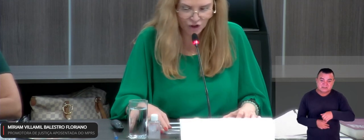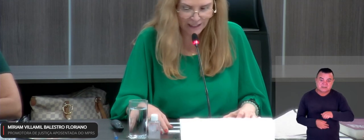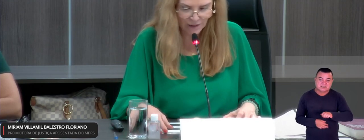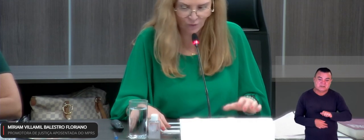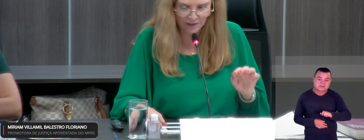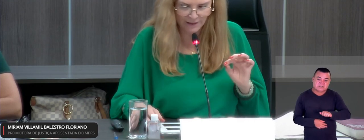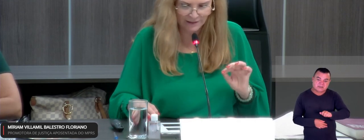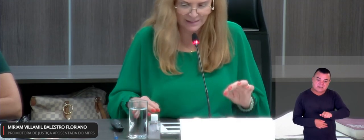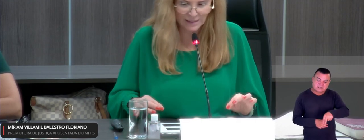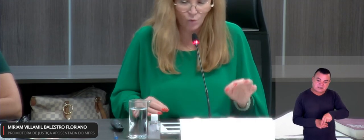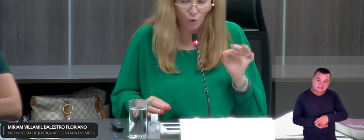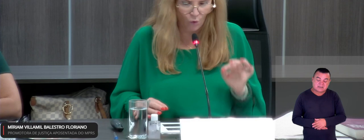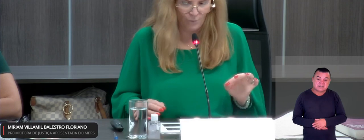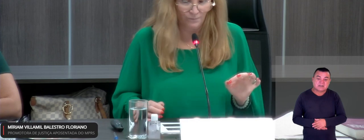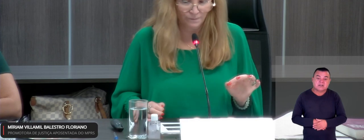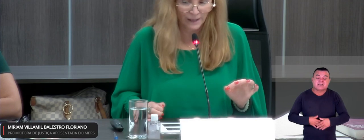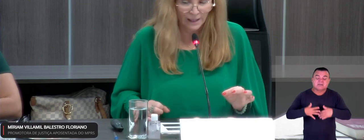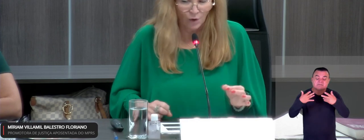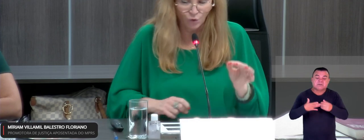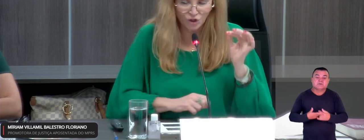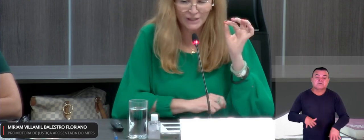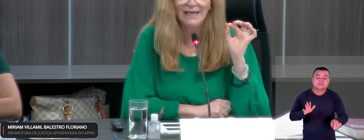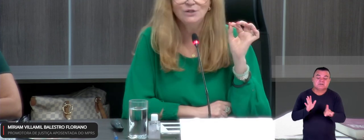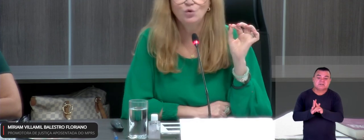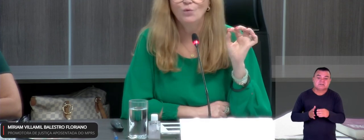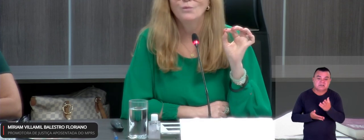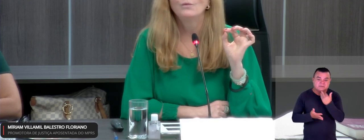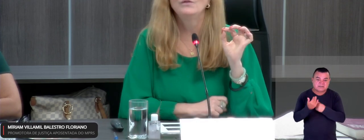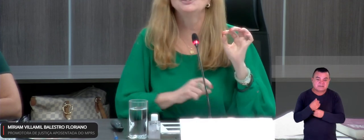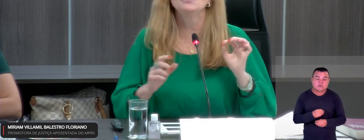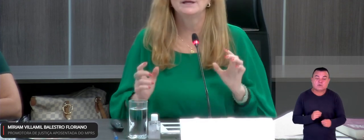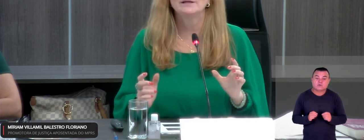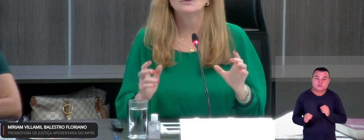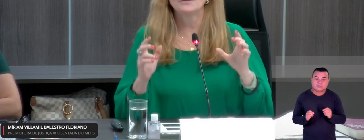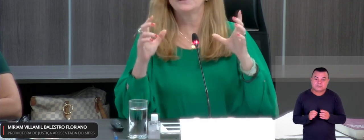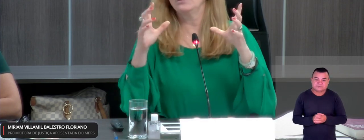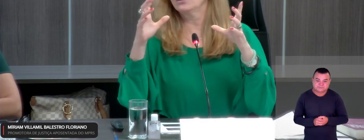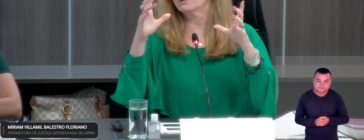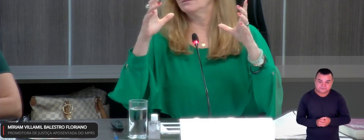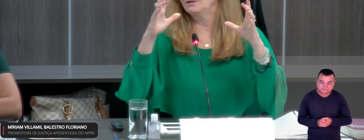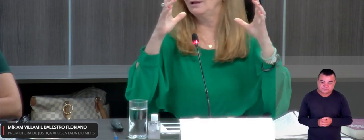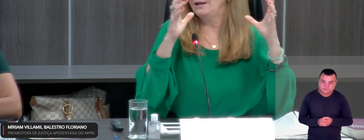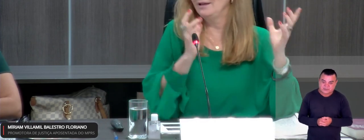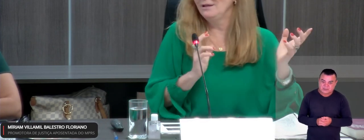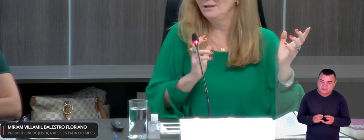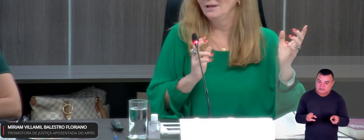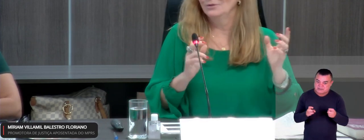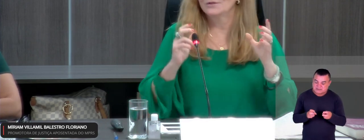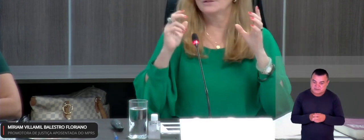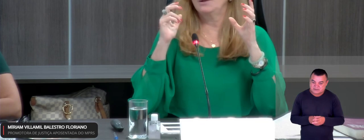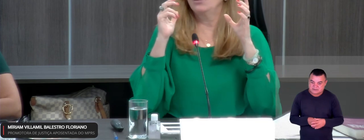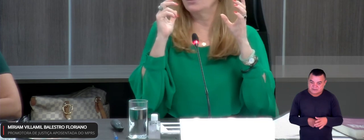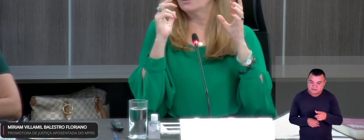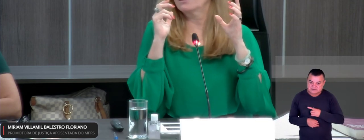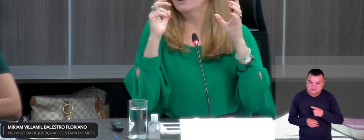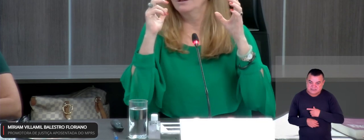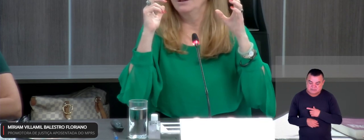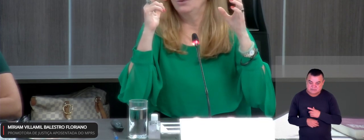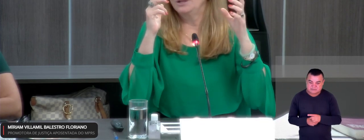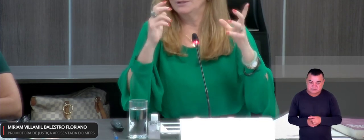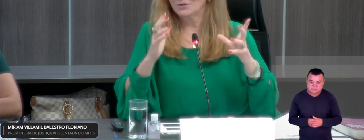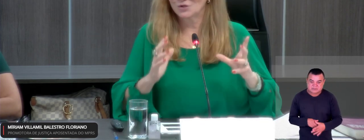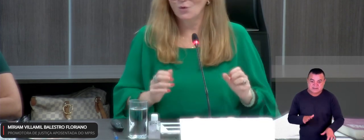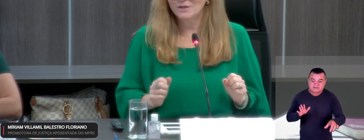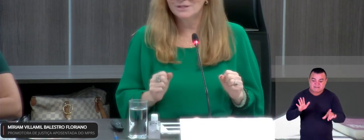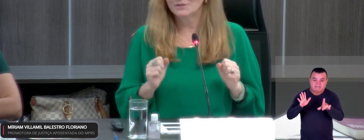o direito à alimentação como o direito vejam bem nós temos lei nós temos